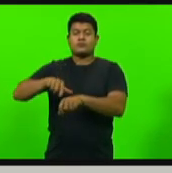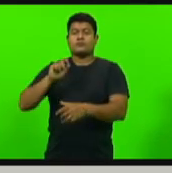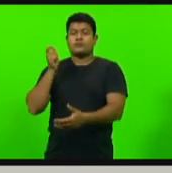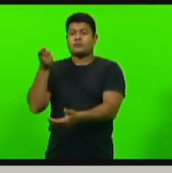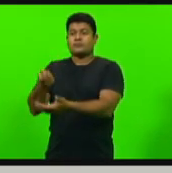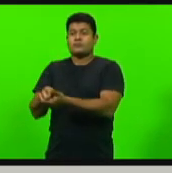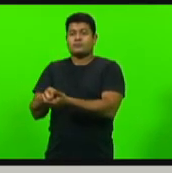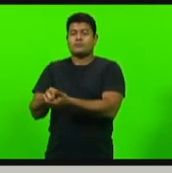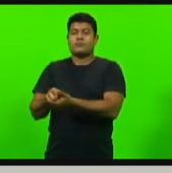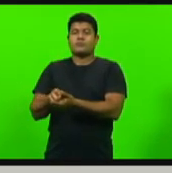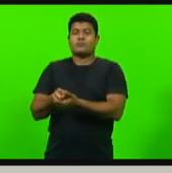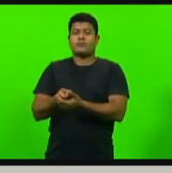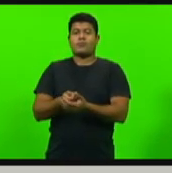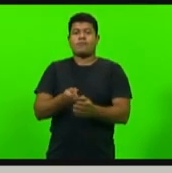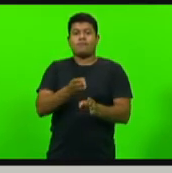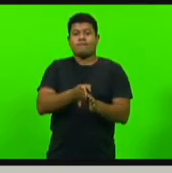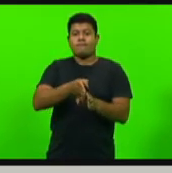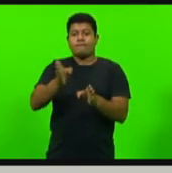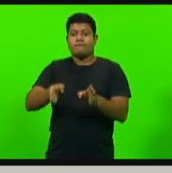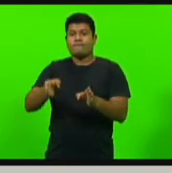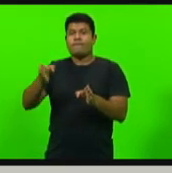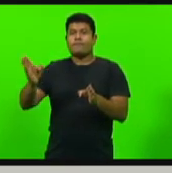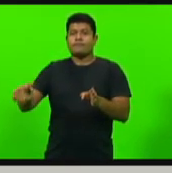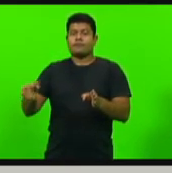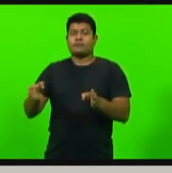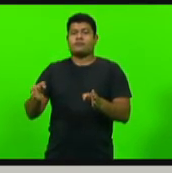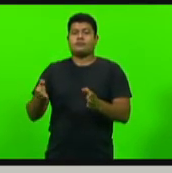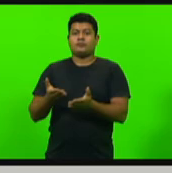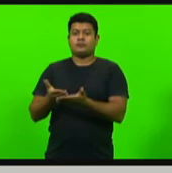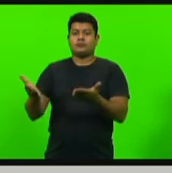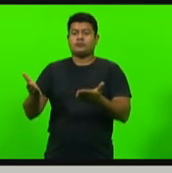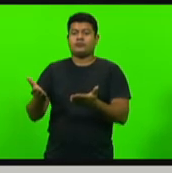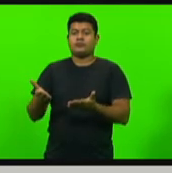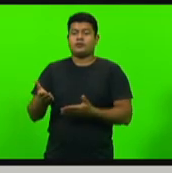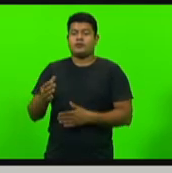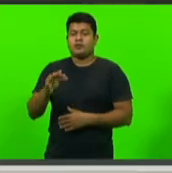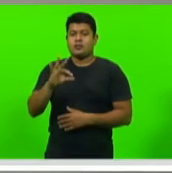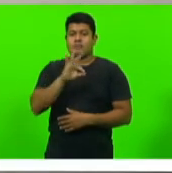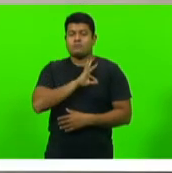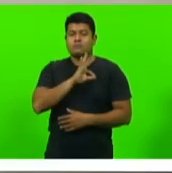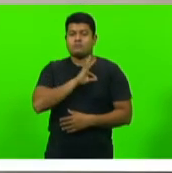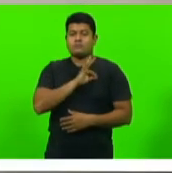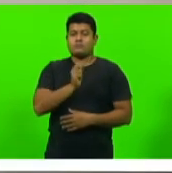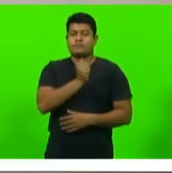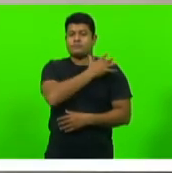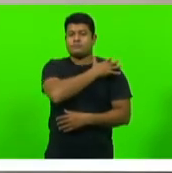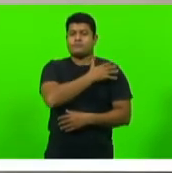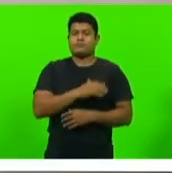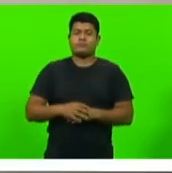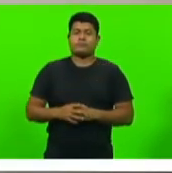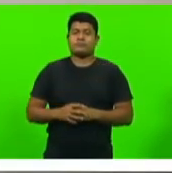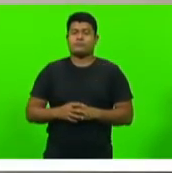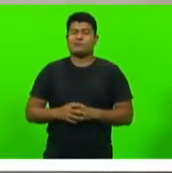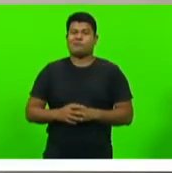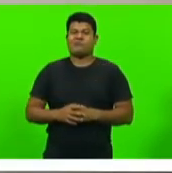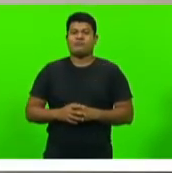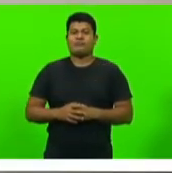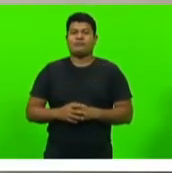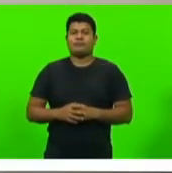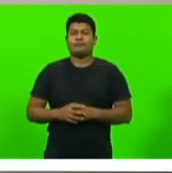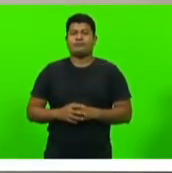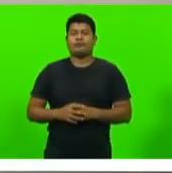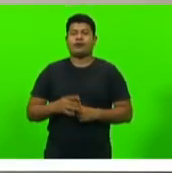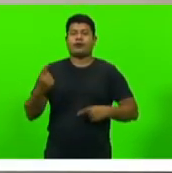das etapas de alimentação dos policiais militares. Em discussão.